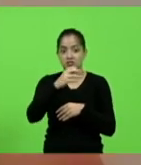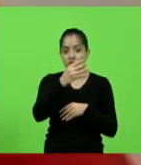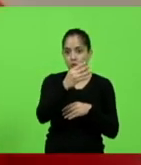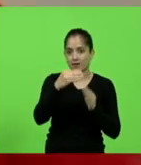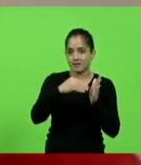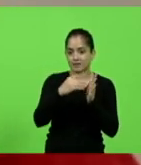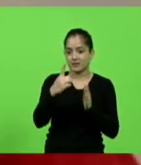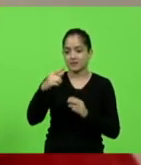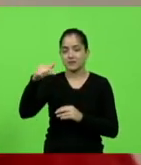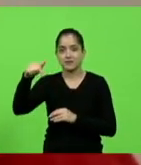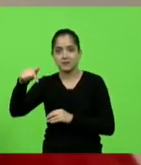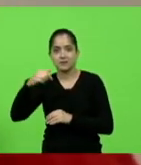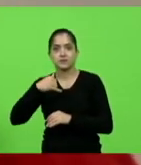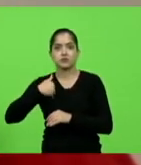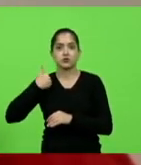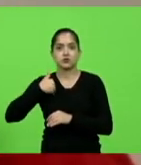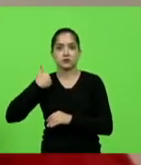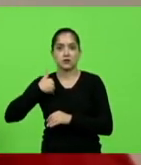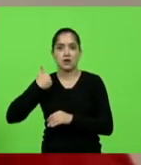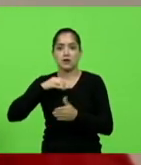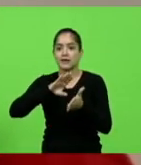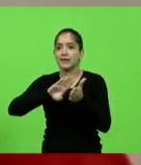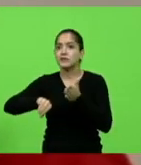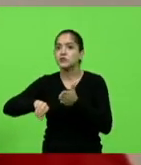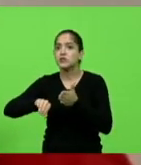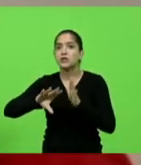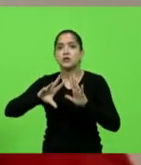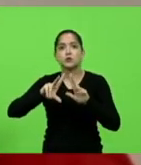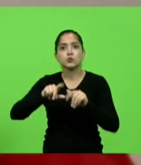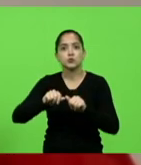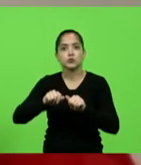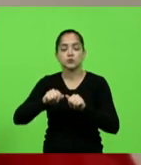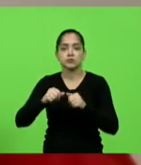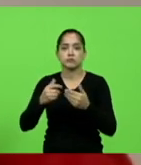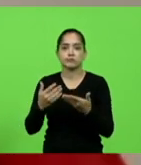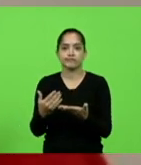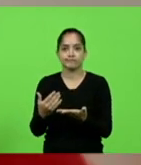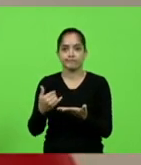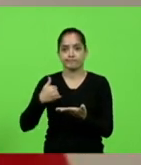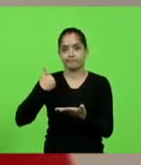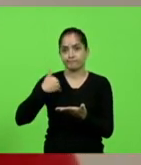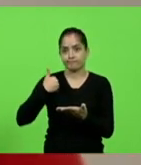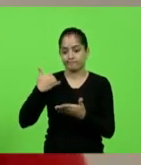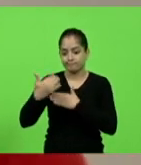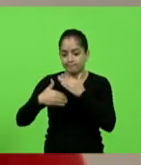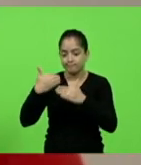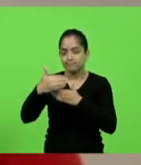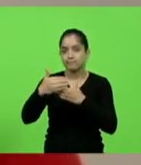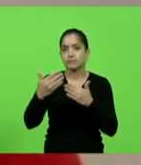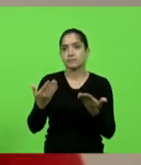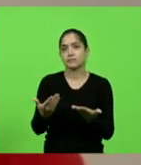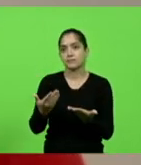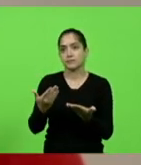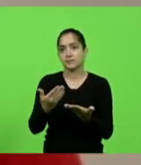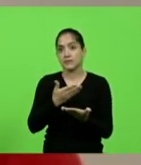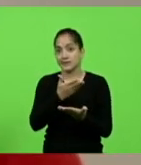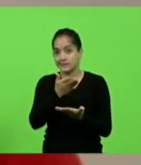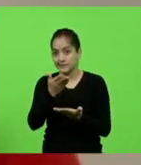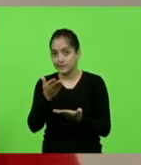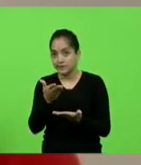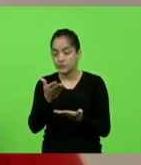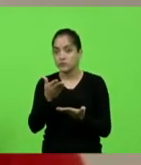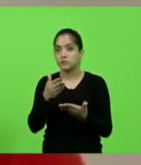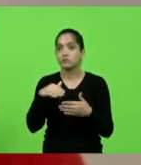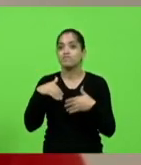e aí quer tirar toda a idade prevista para esse processo. Então não tem outra, deputada Luciana Caminati. Não só